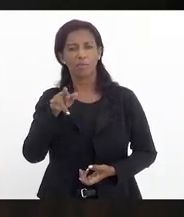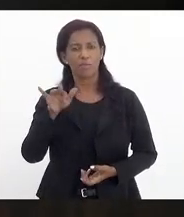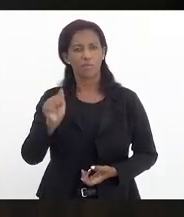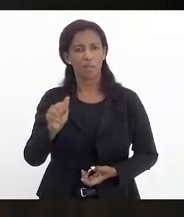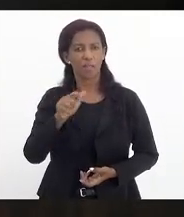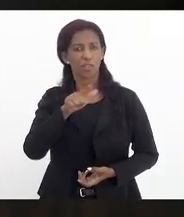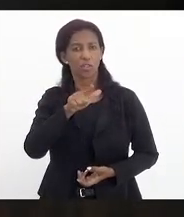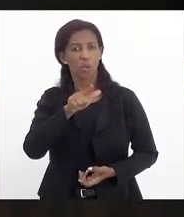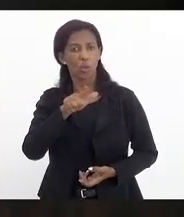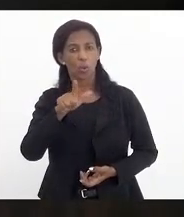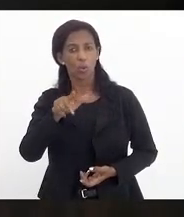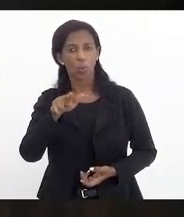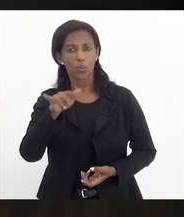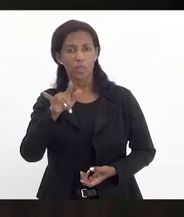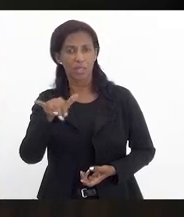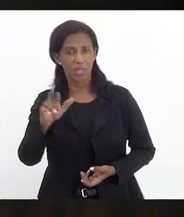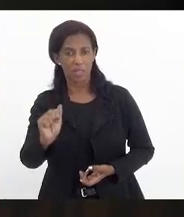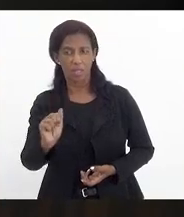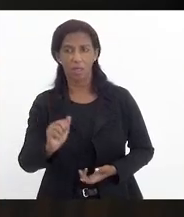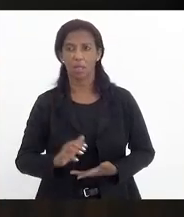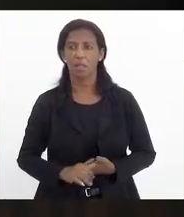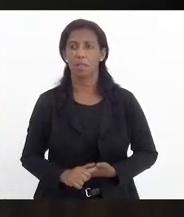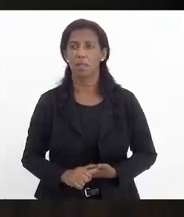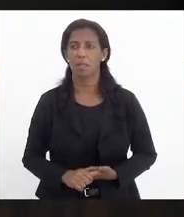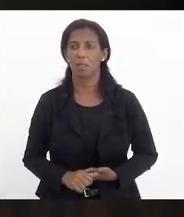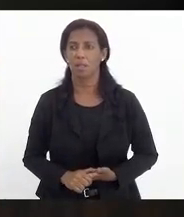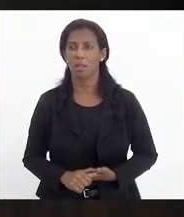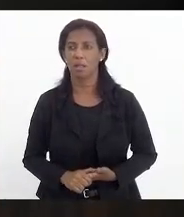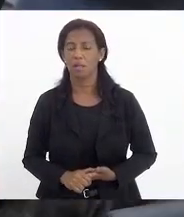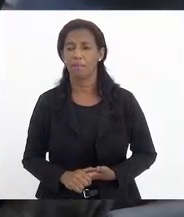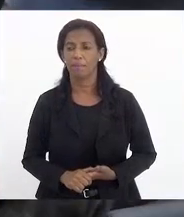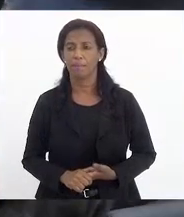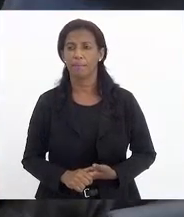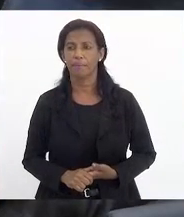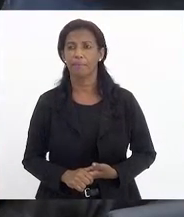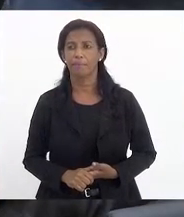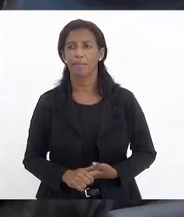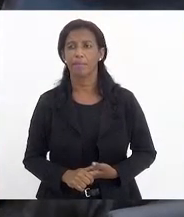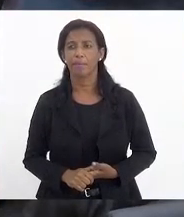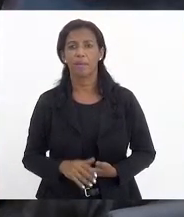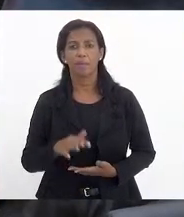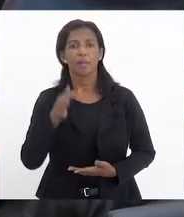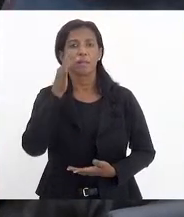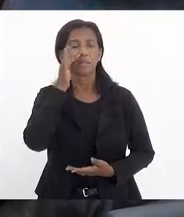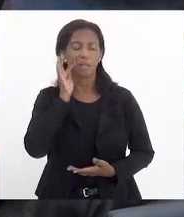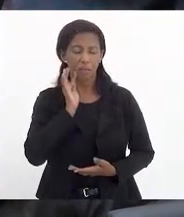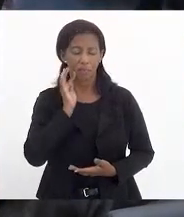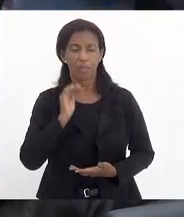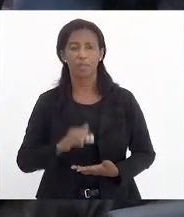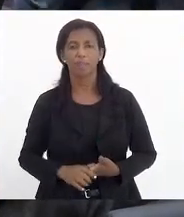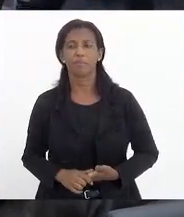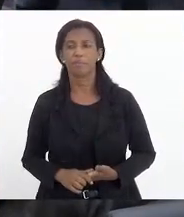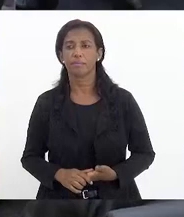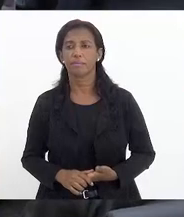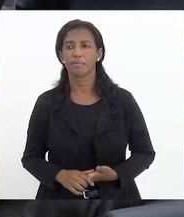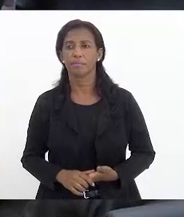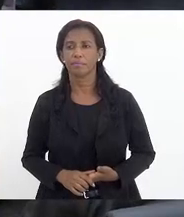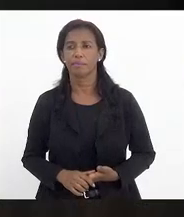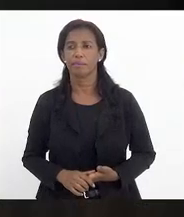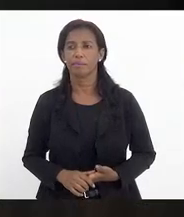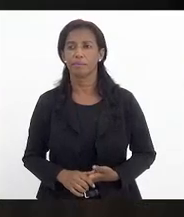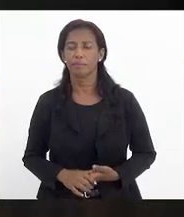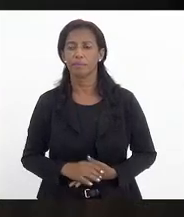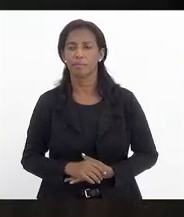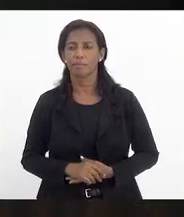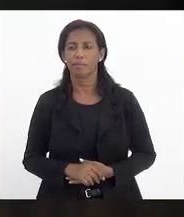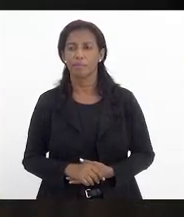Lucinha. Questão de ordem, presidente. Me inscrevo, mas fazendo a questão de ordem. Flávio Serafini. Instante só,